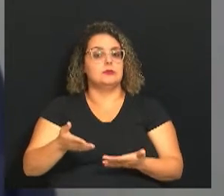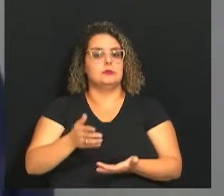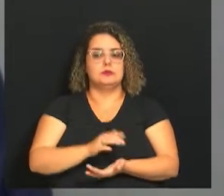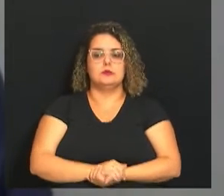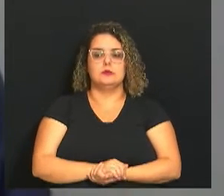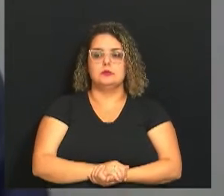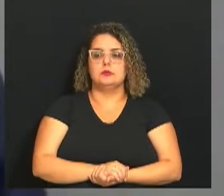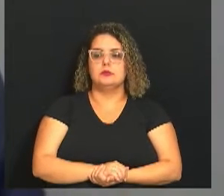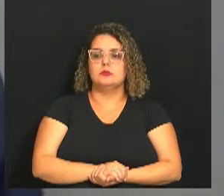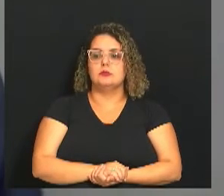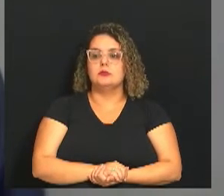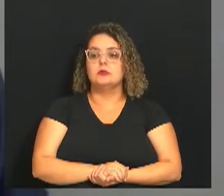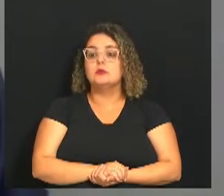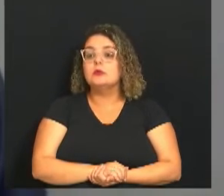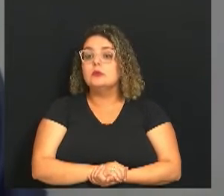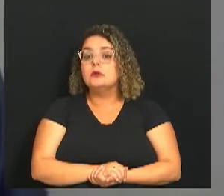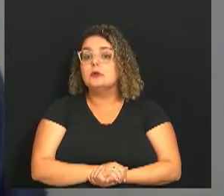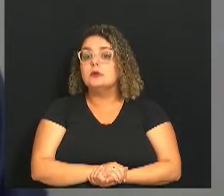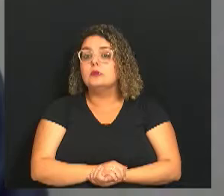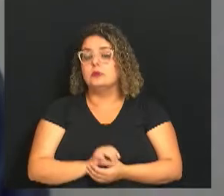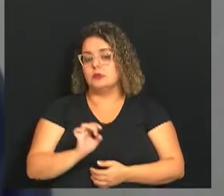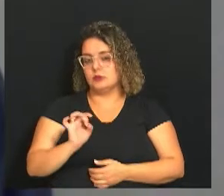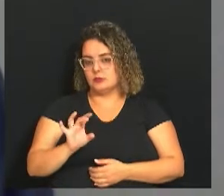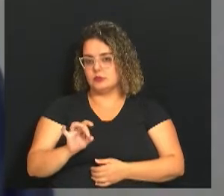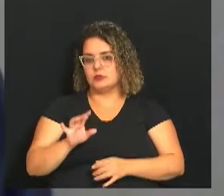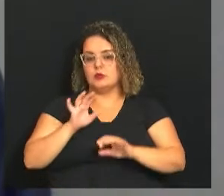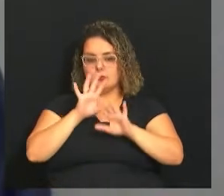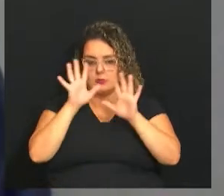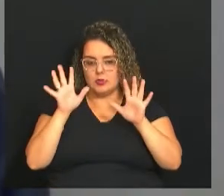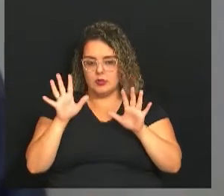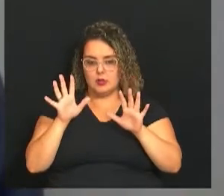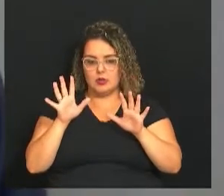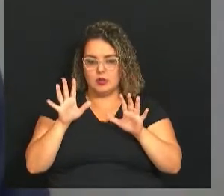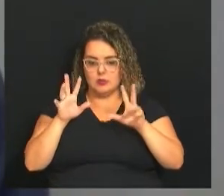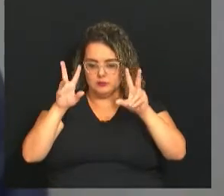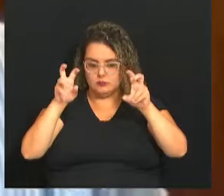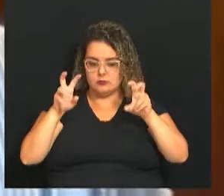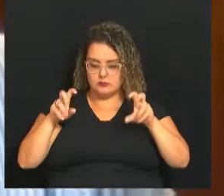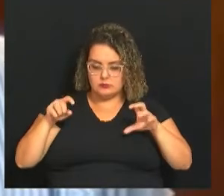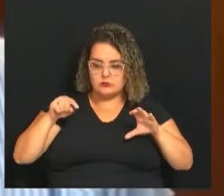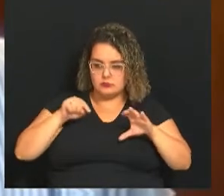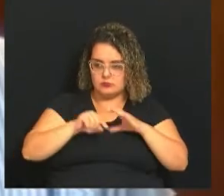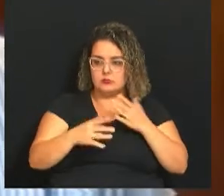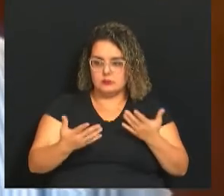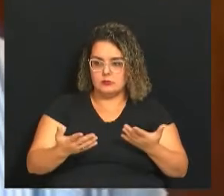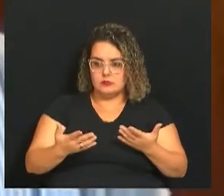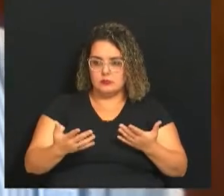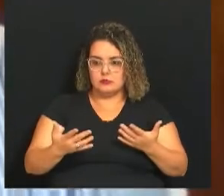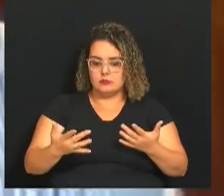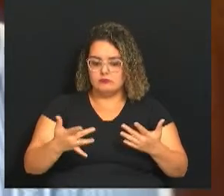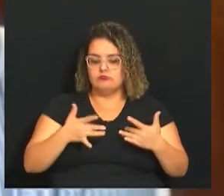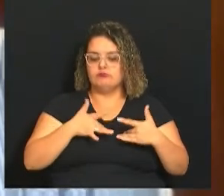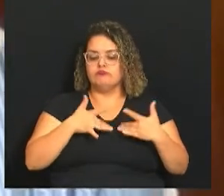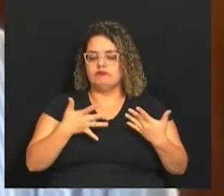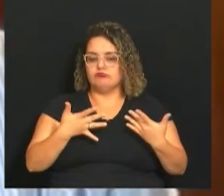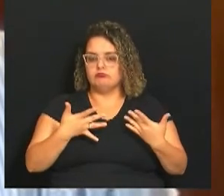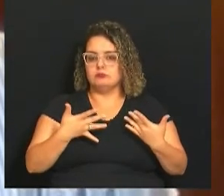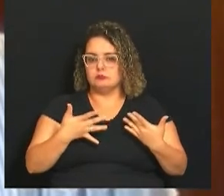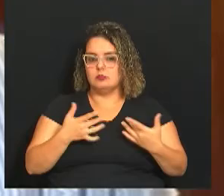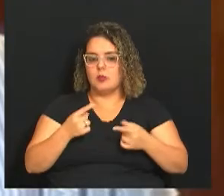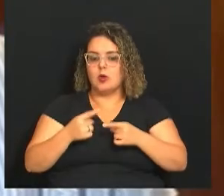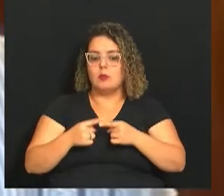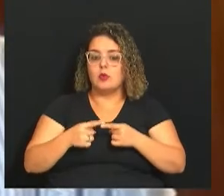dia... Porque você entrou num assunto assim que realmente me toca bastante,